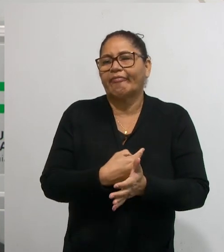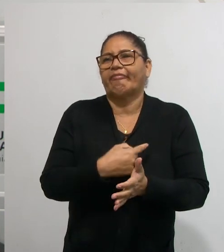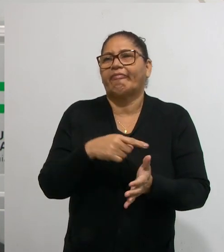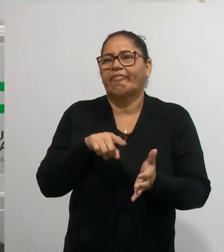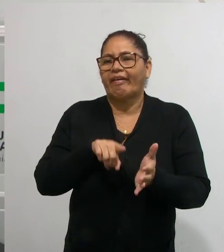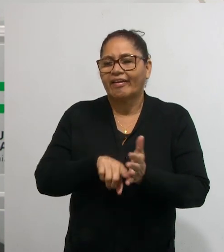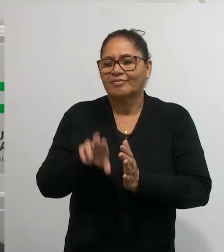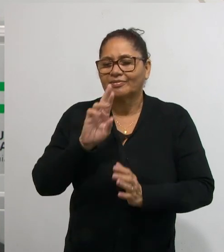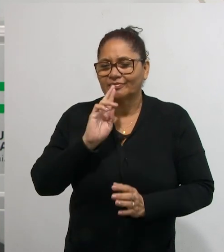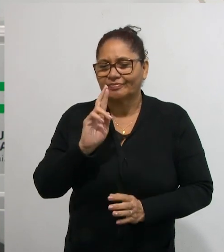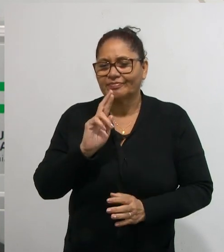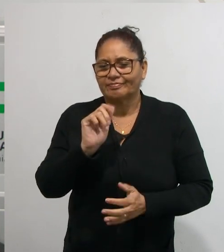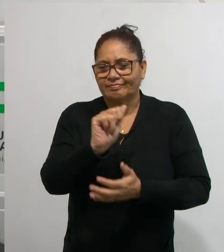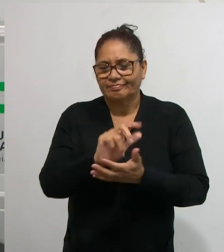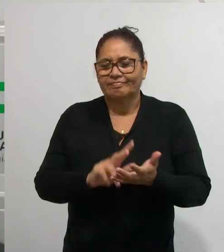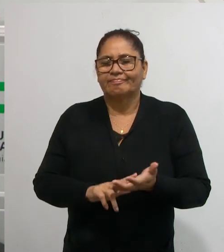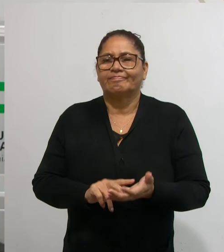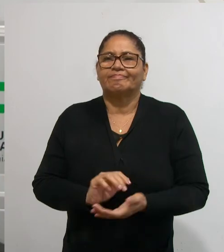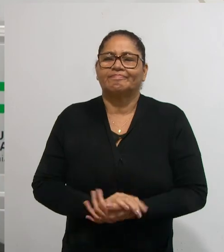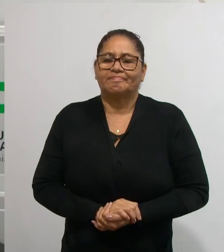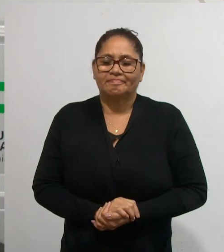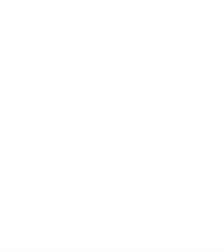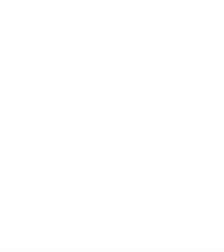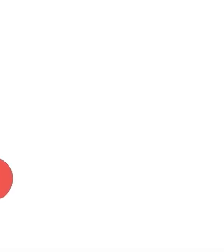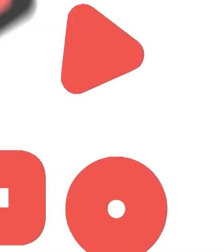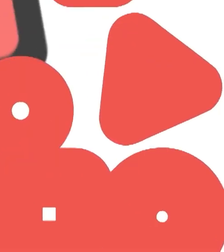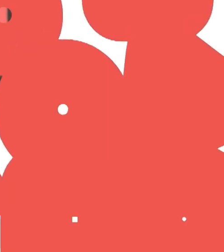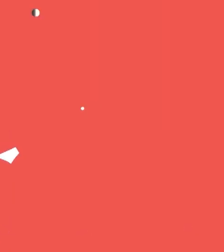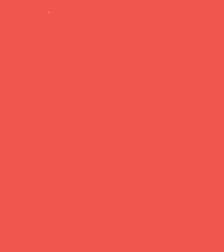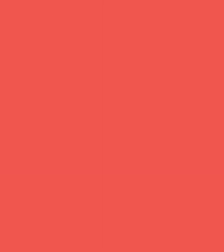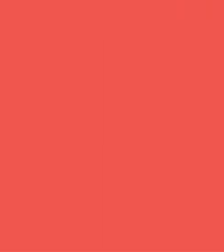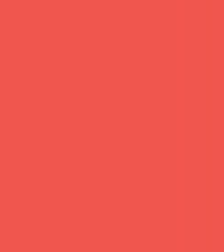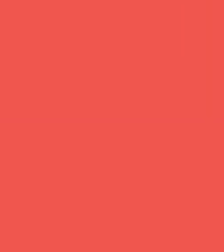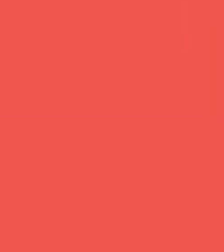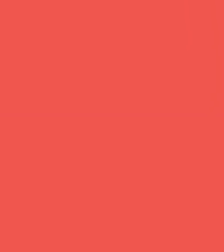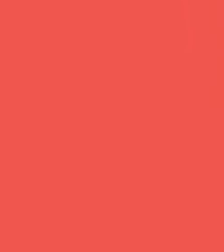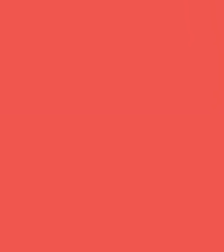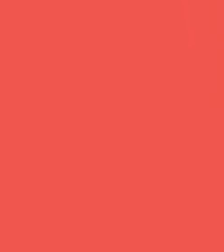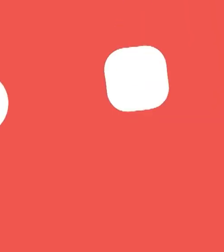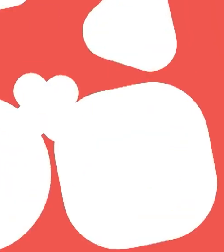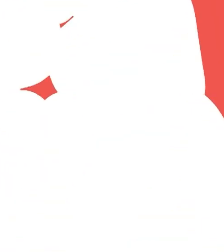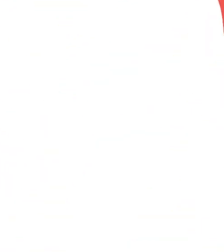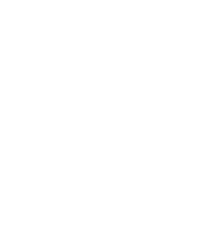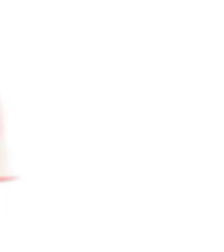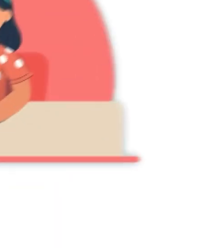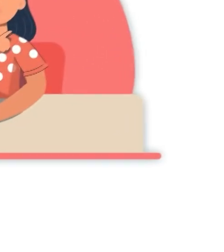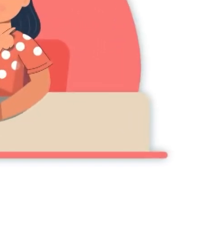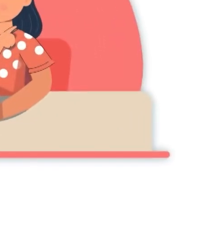assim a gente finaliza a nossa web aula 1.